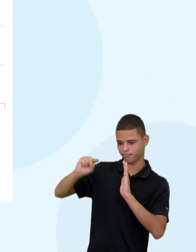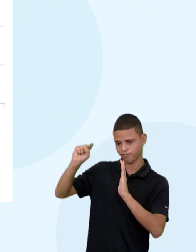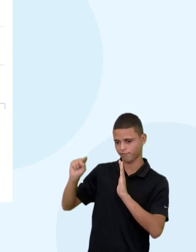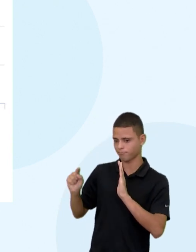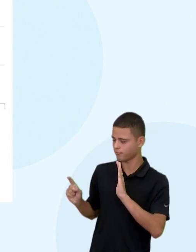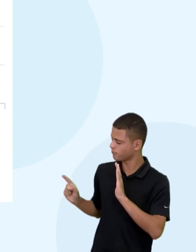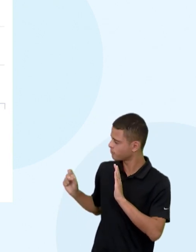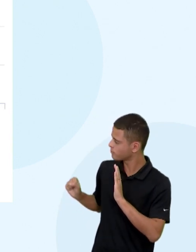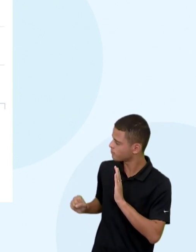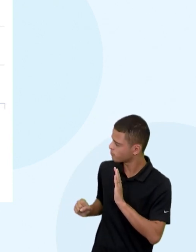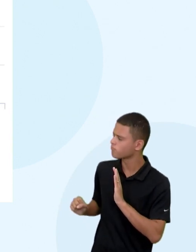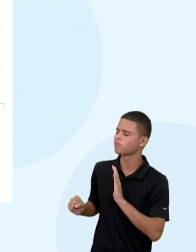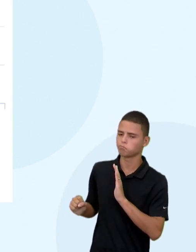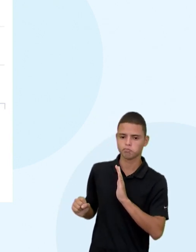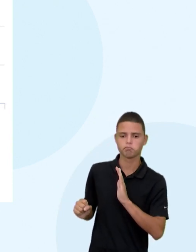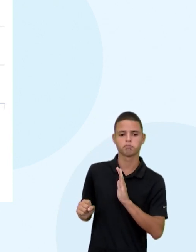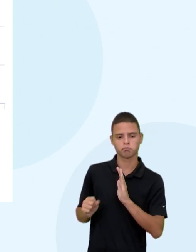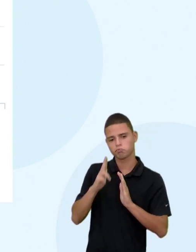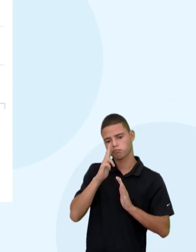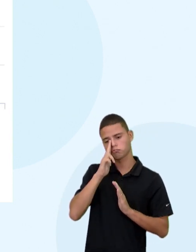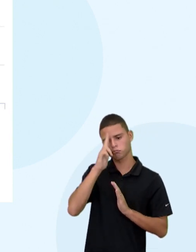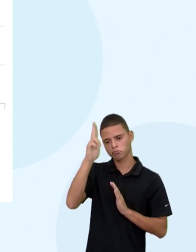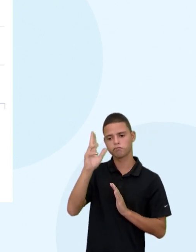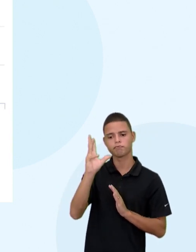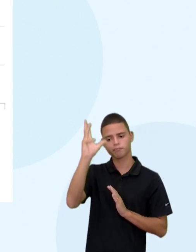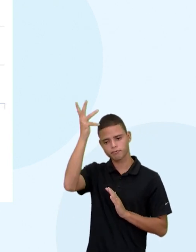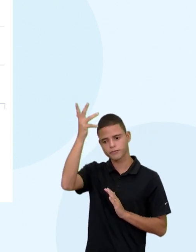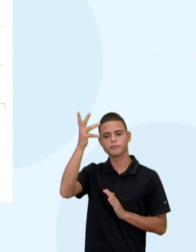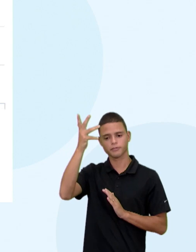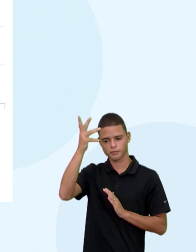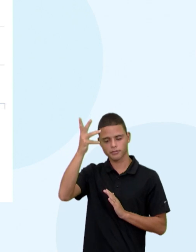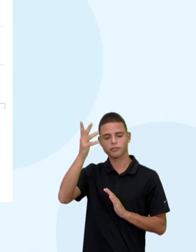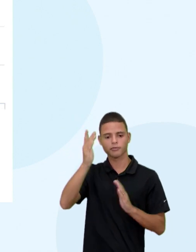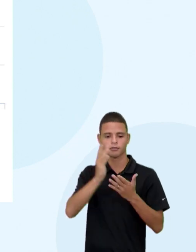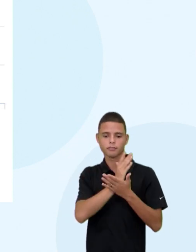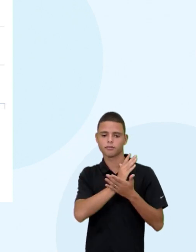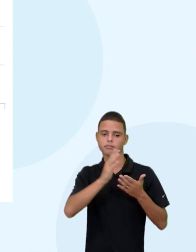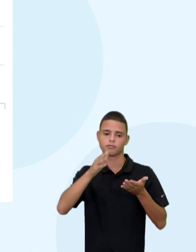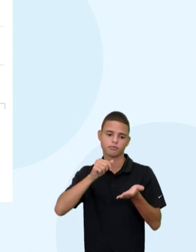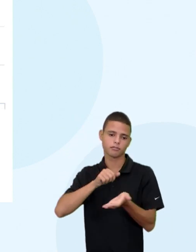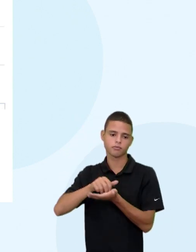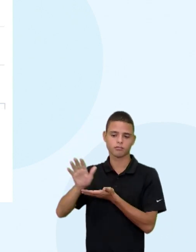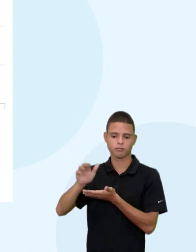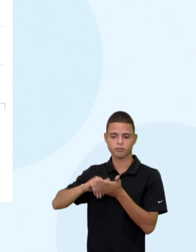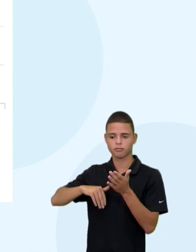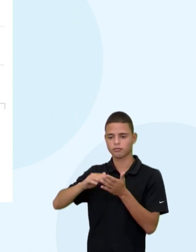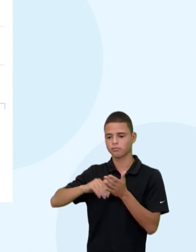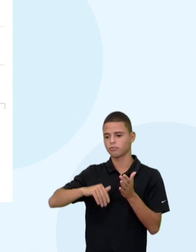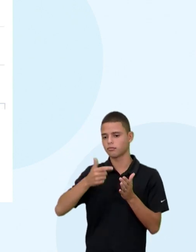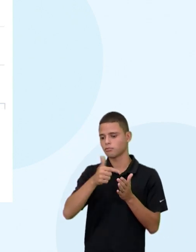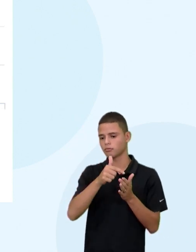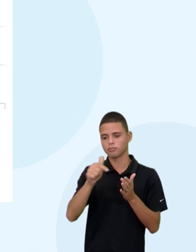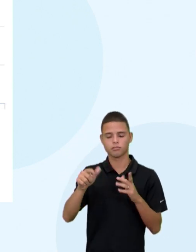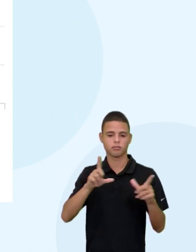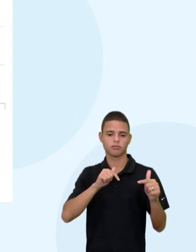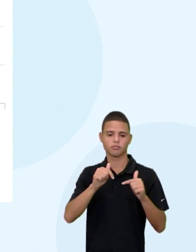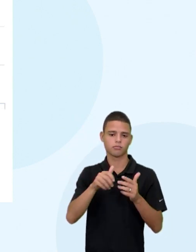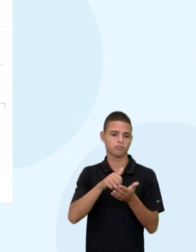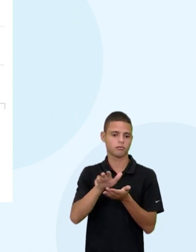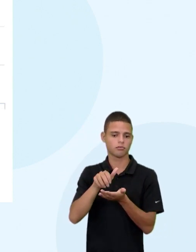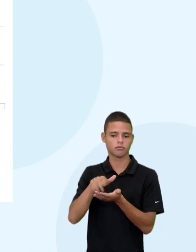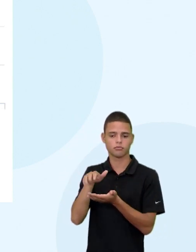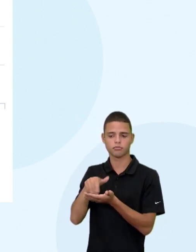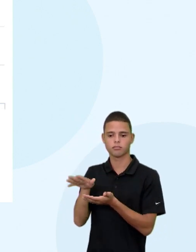uma variável enorme do que acontece aí na taxa de desocupação, né, quando não há o trabalho. E aí nós vemos aí,